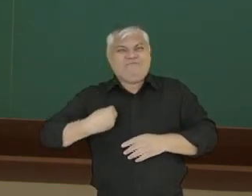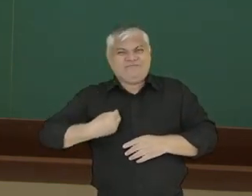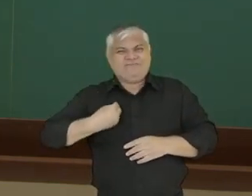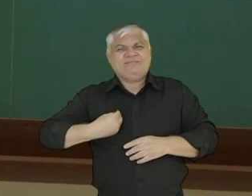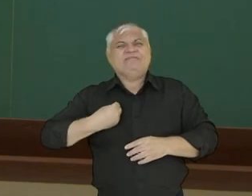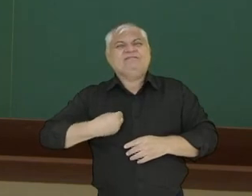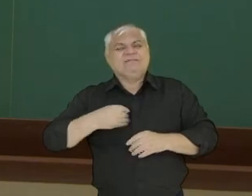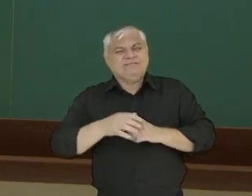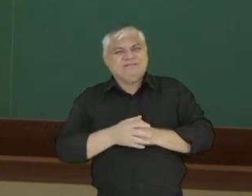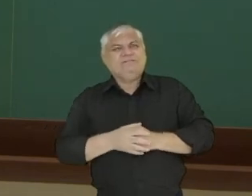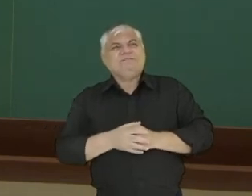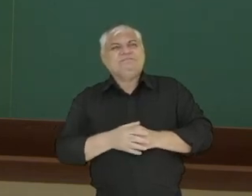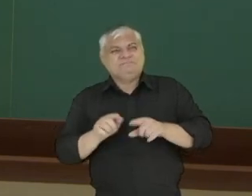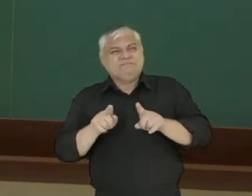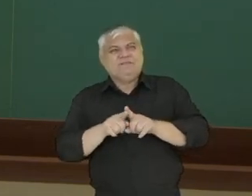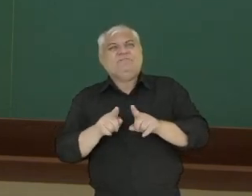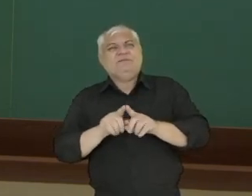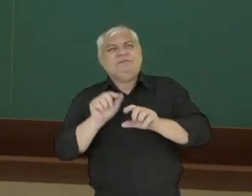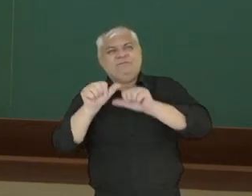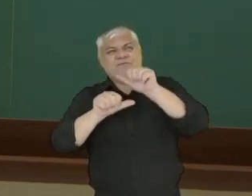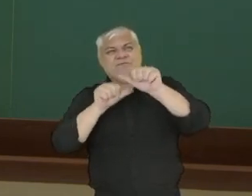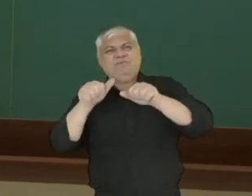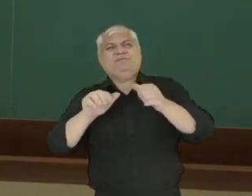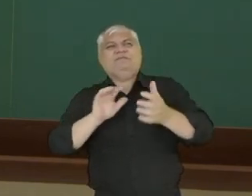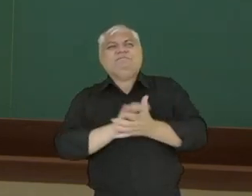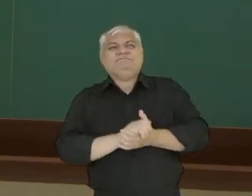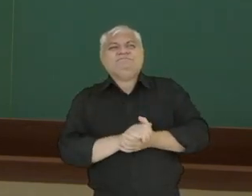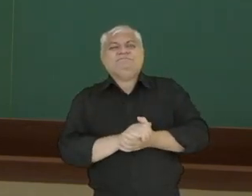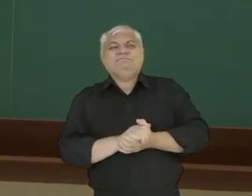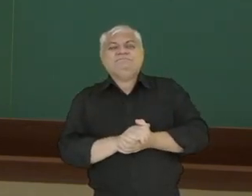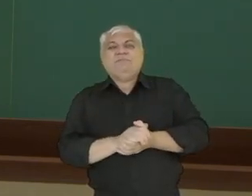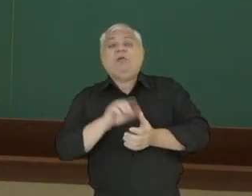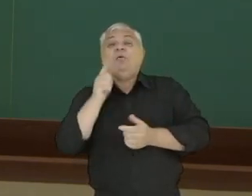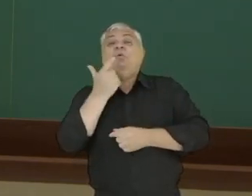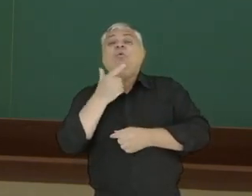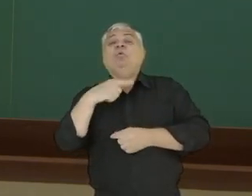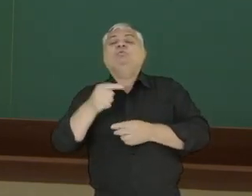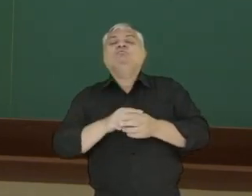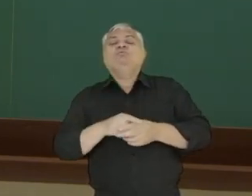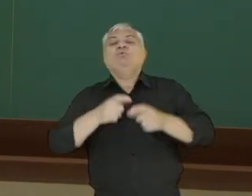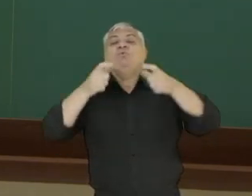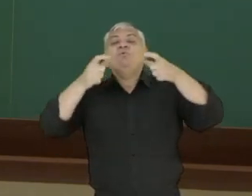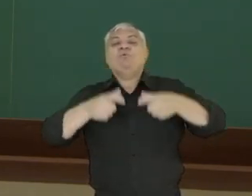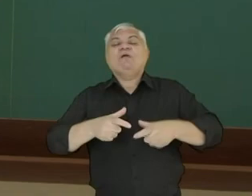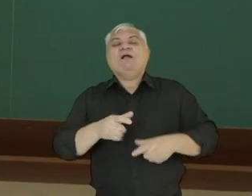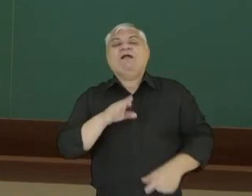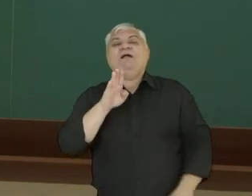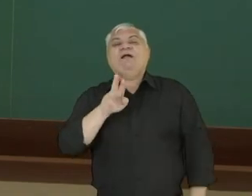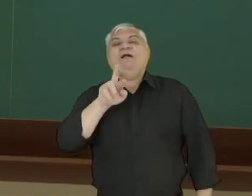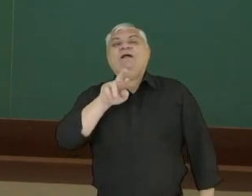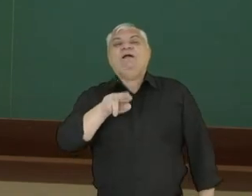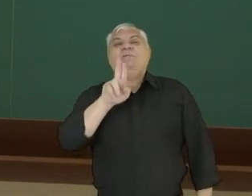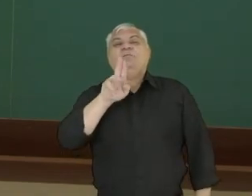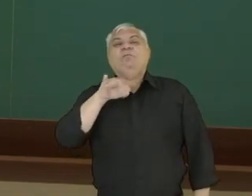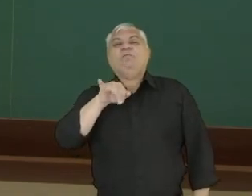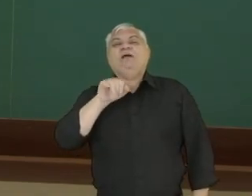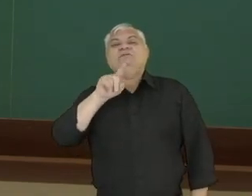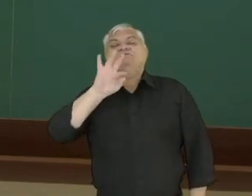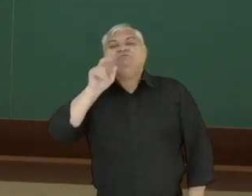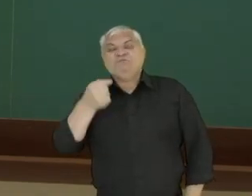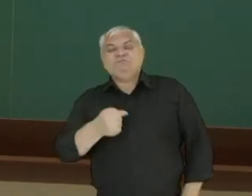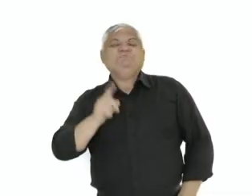e na paisagem. Mais uma questão aqui que envolveu o acidente de Brumadinho, onde você também pode efetuar esse